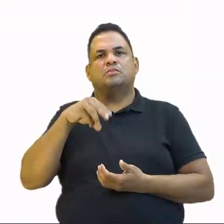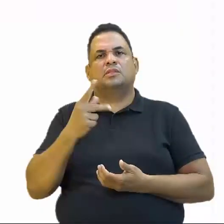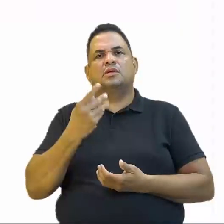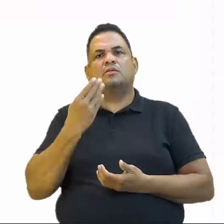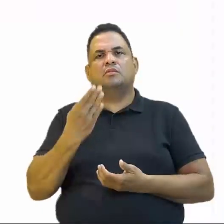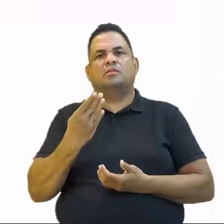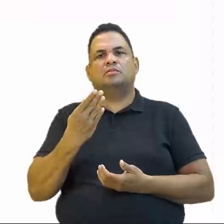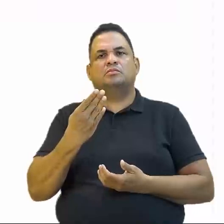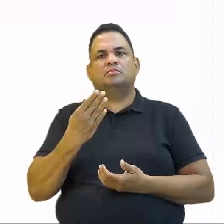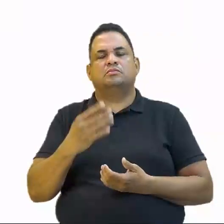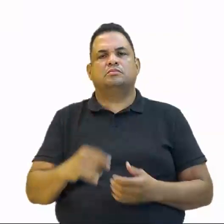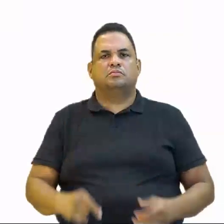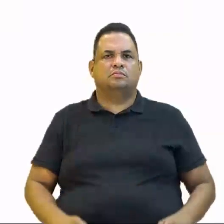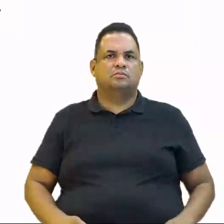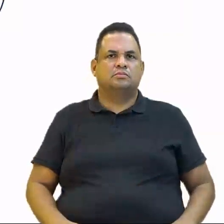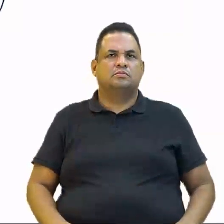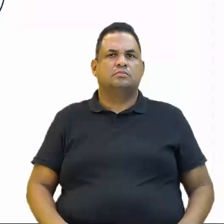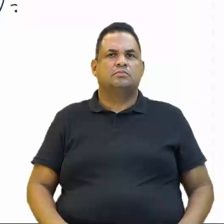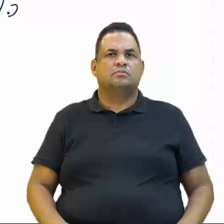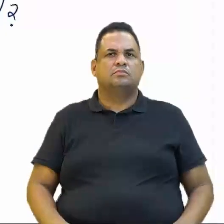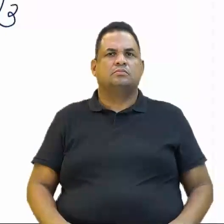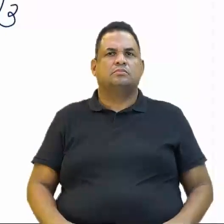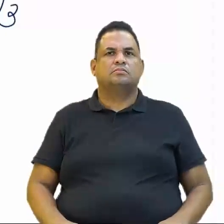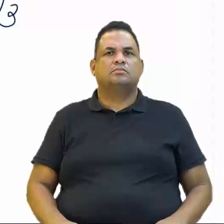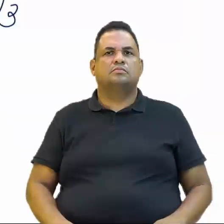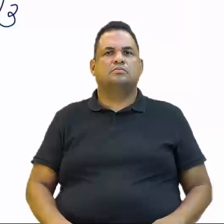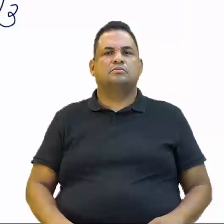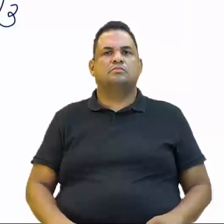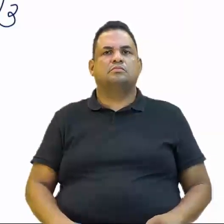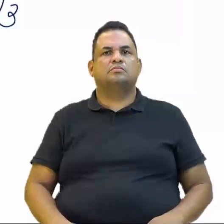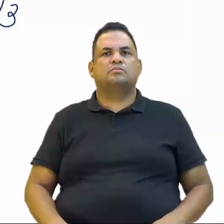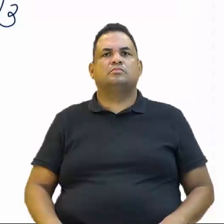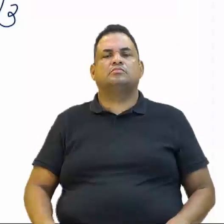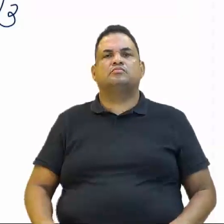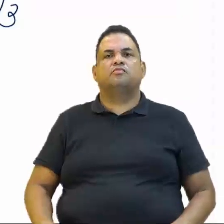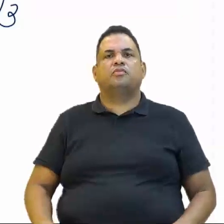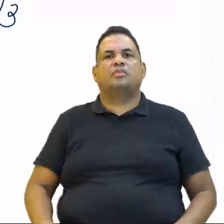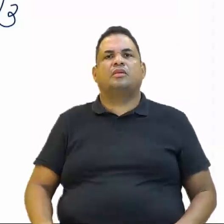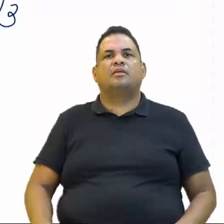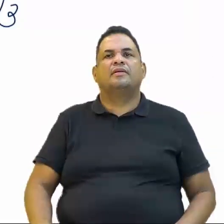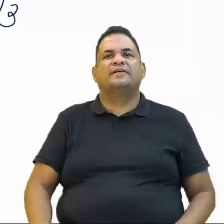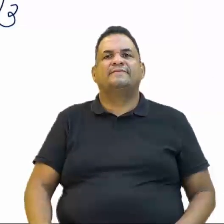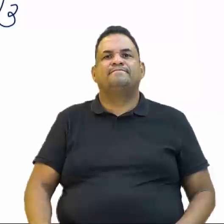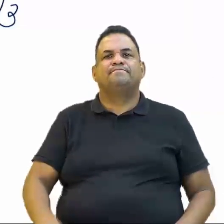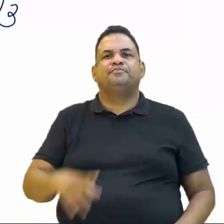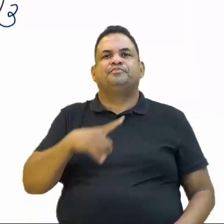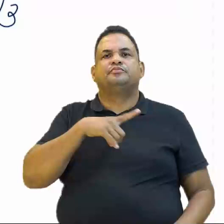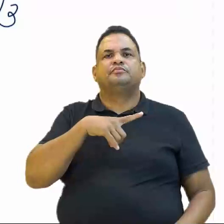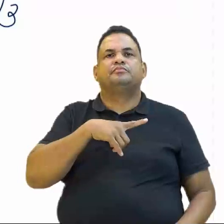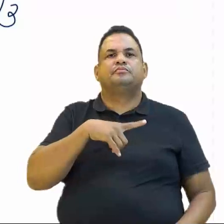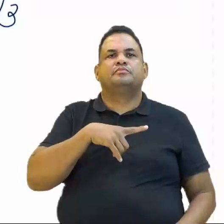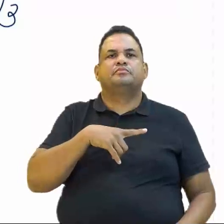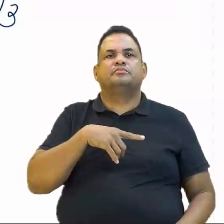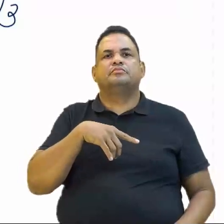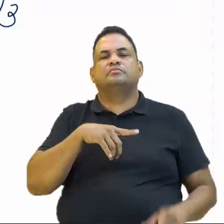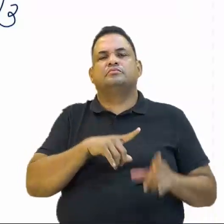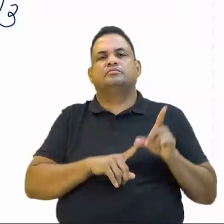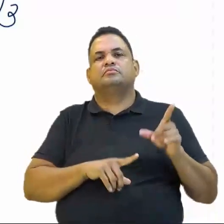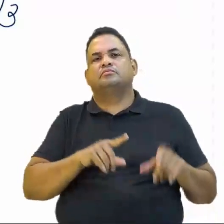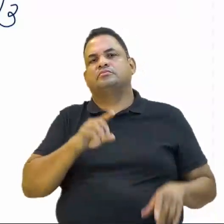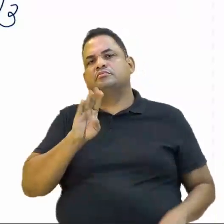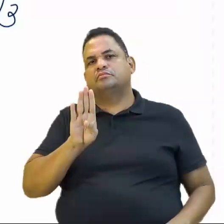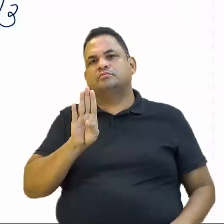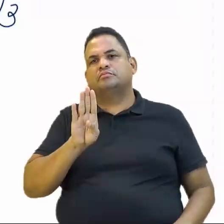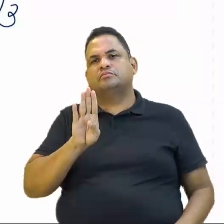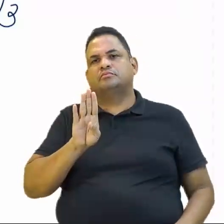2NH4. E aí sim vai satisfazer o nosso carbonato. Eu tenho ele na letra B, a letra A já está fora,